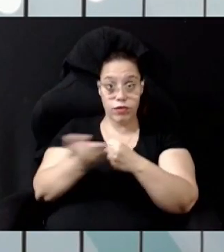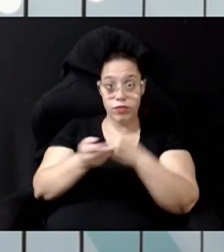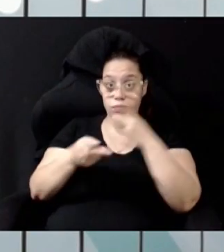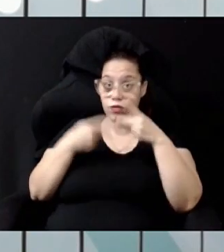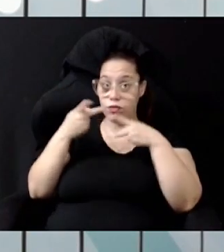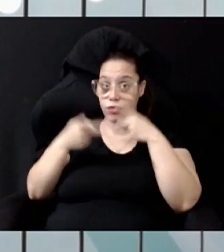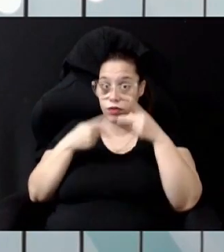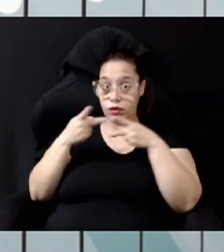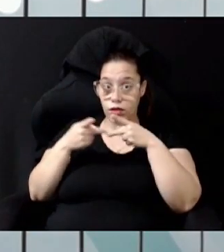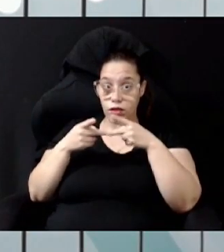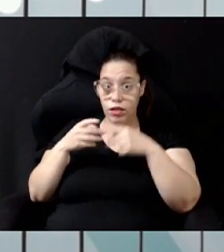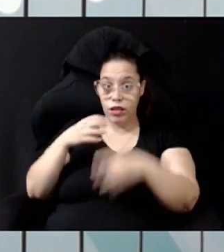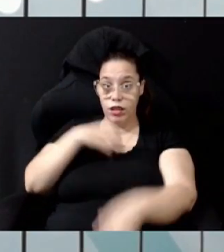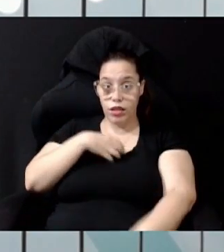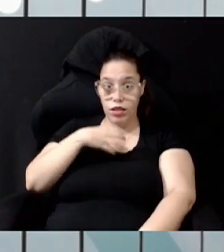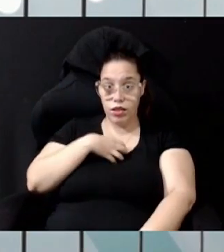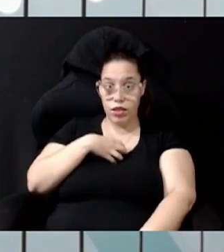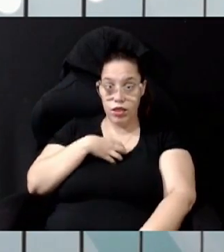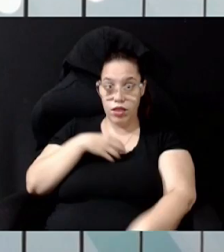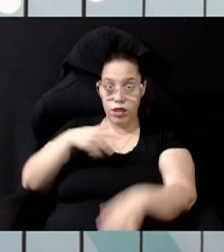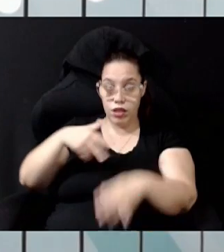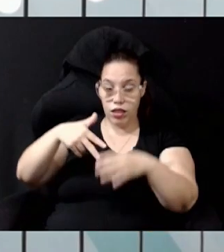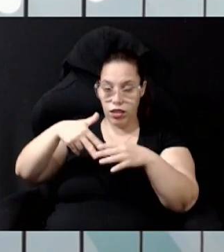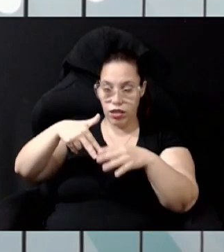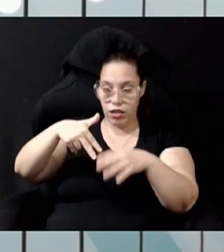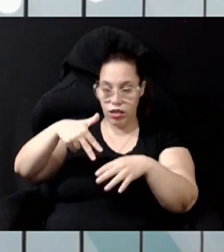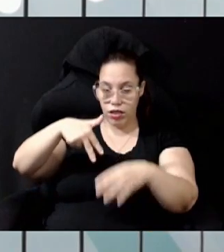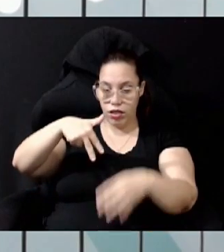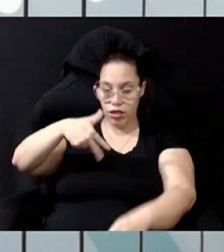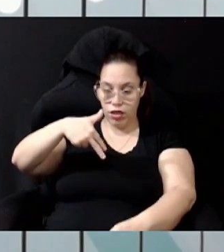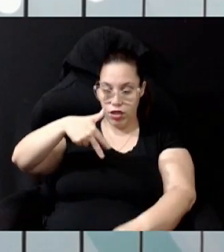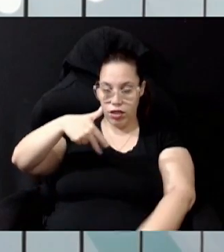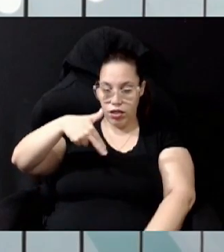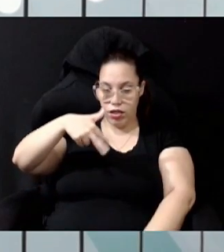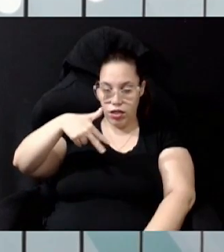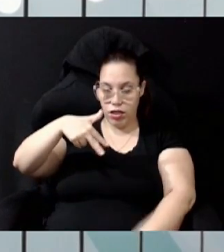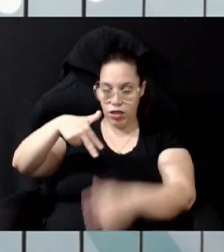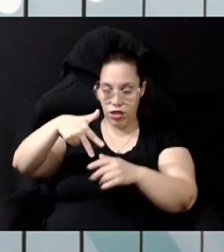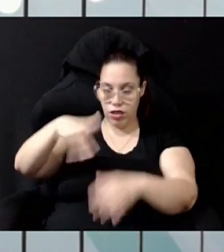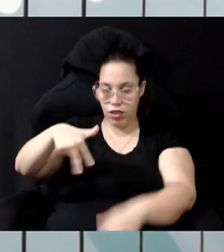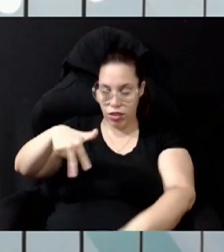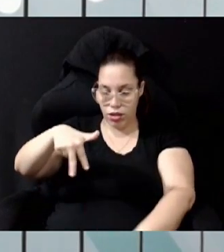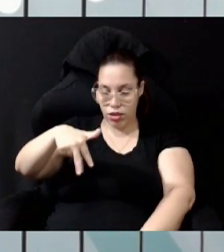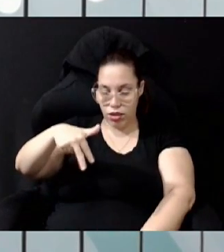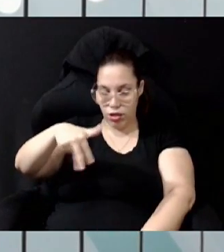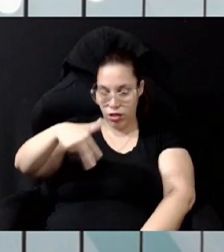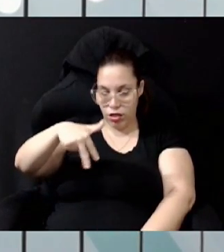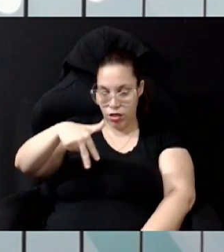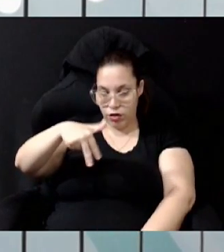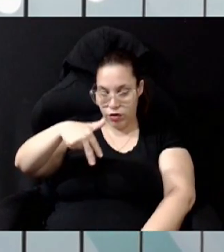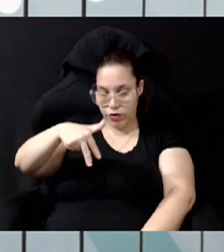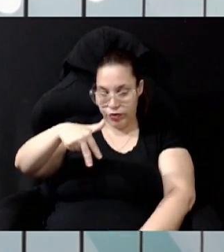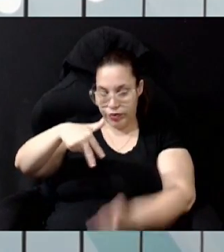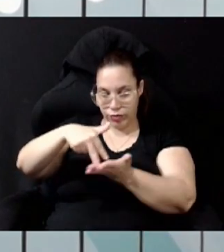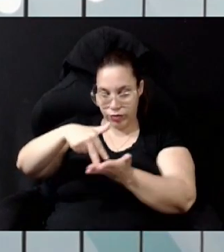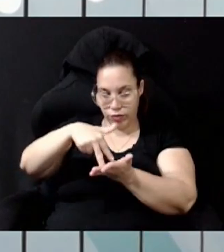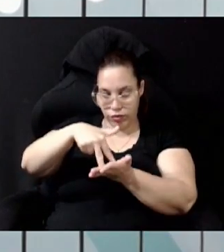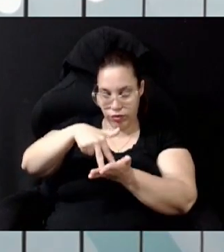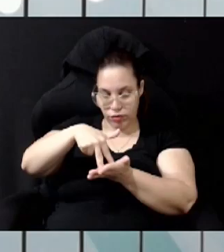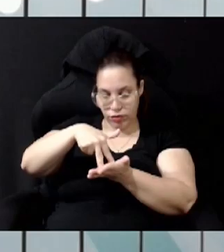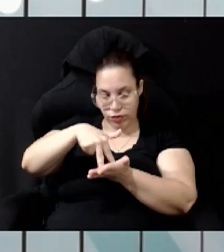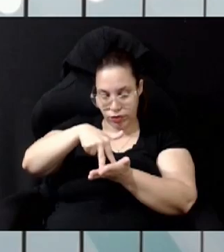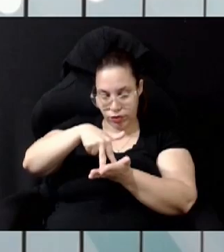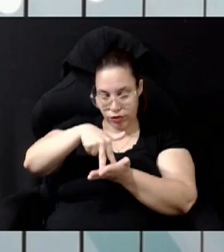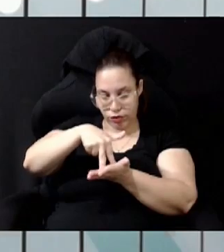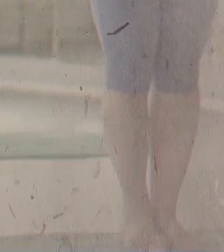síndrome das pernas inquietas, um outro tipo de distúrbio que compromete muito a qualidade de vida das pessoas. Nós